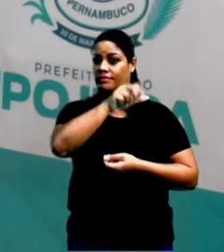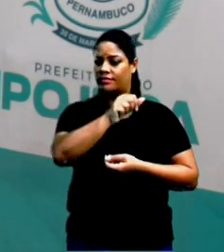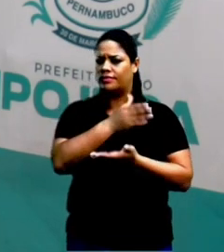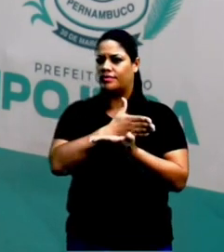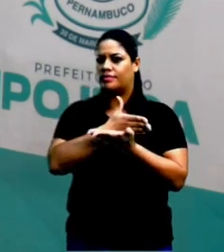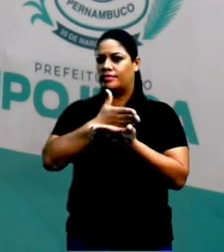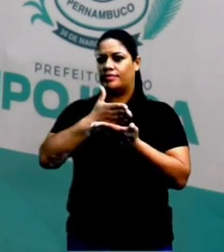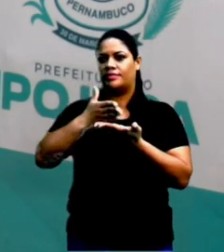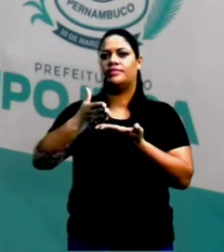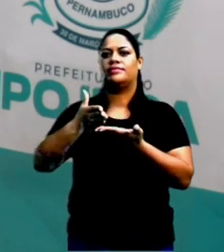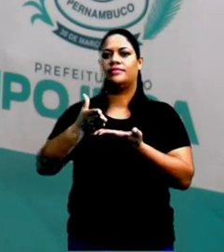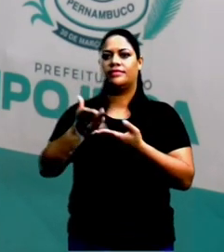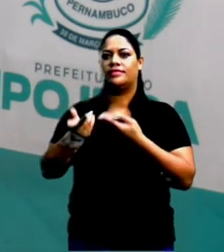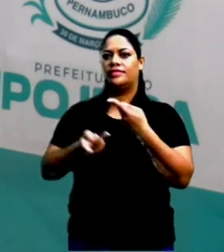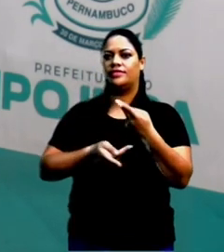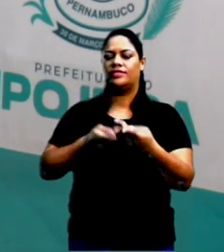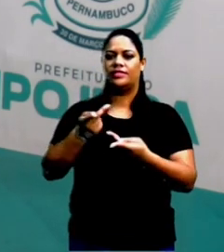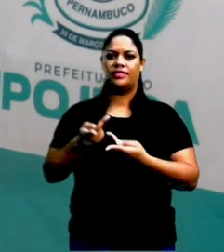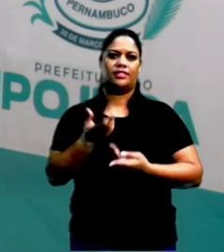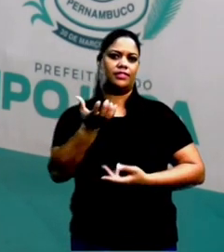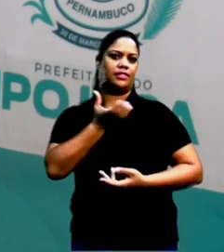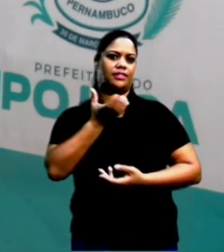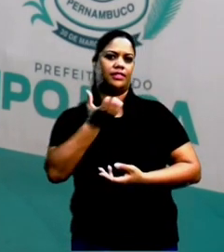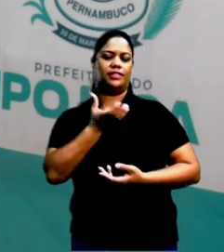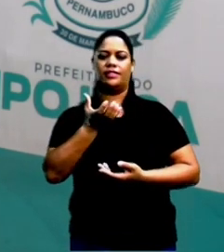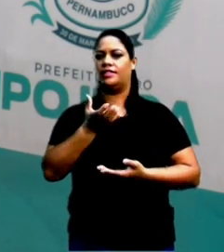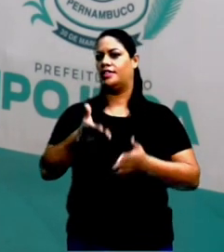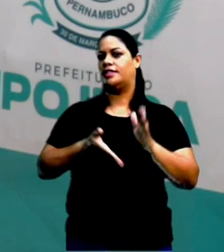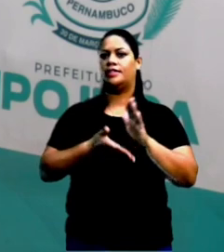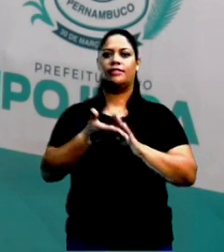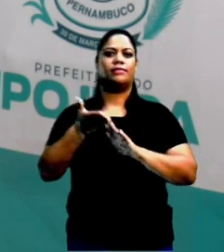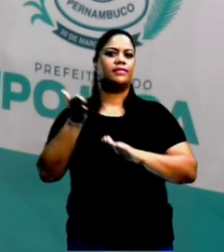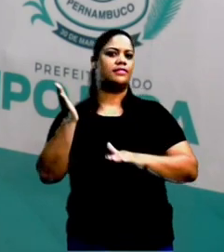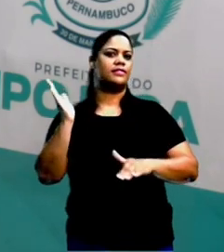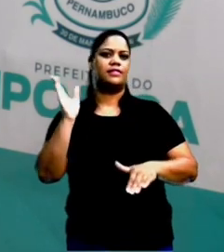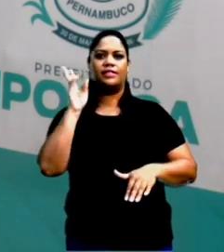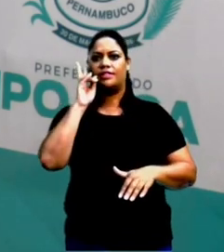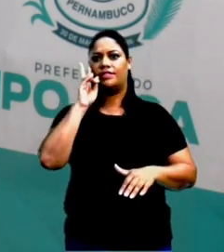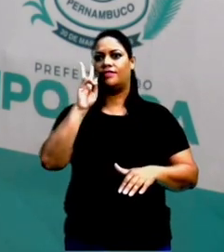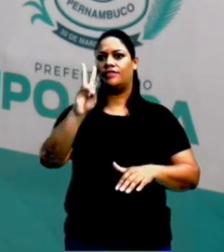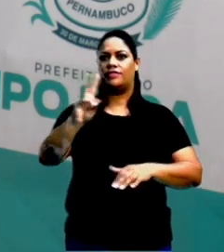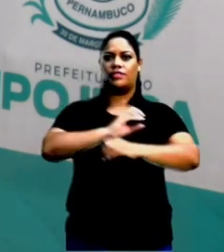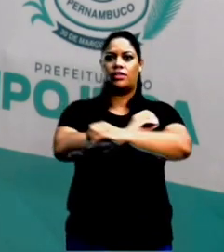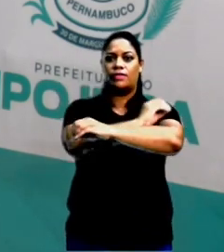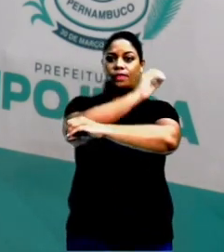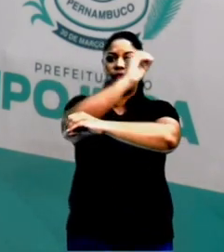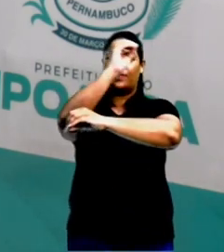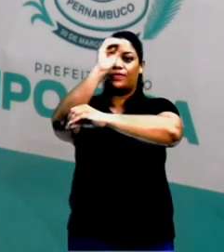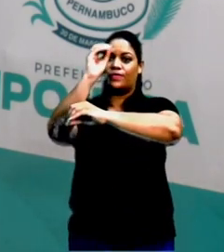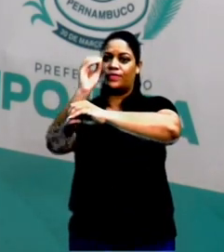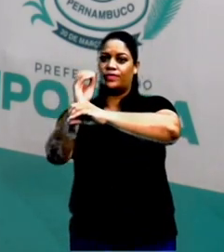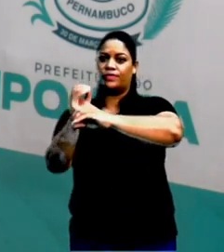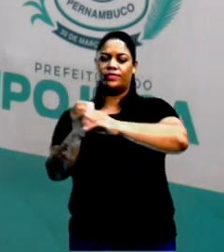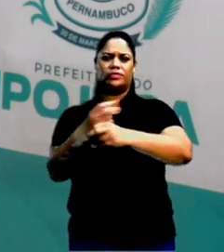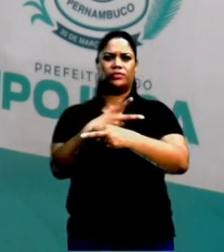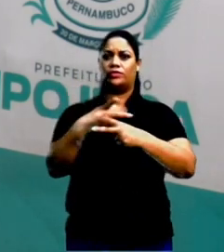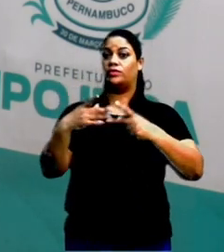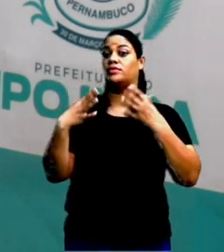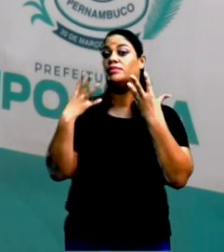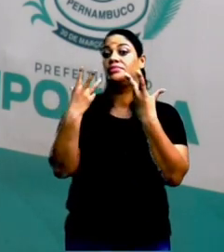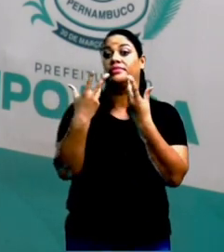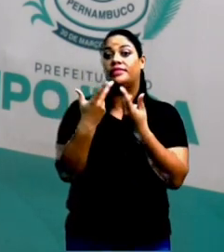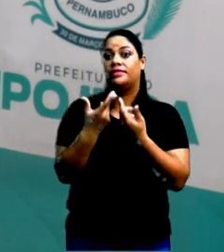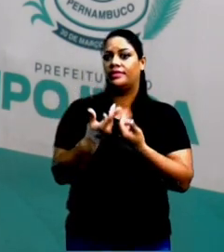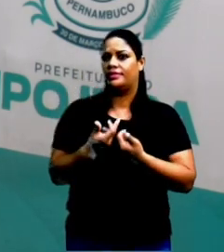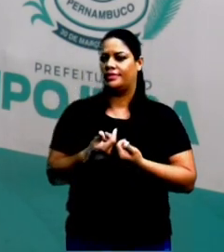começou a falar, eu diria a ela que queria passear, ver o entardecer, falar coisas bonitas